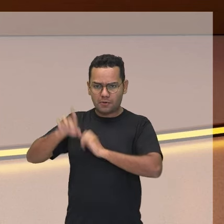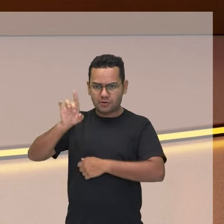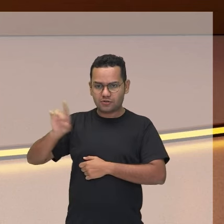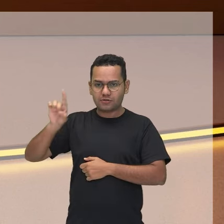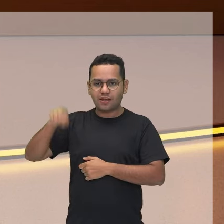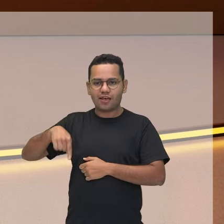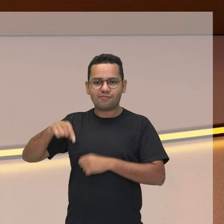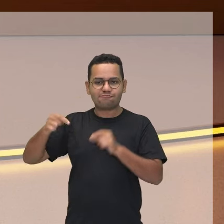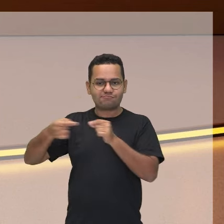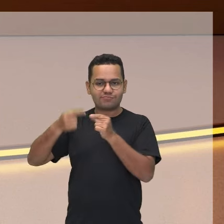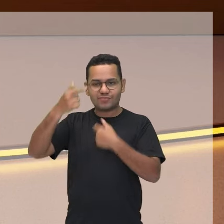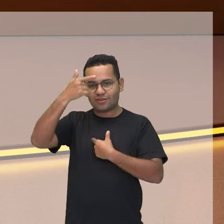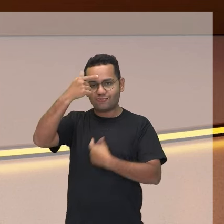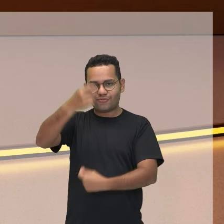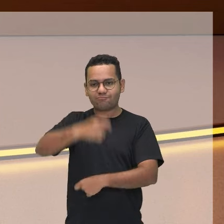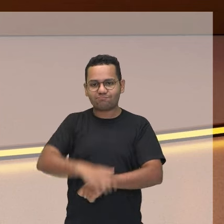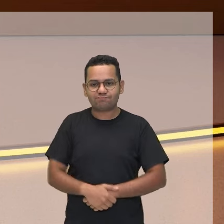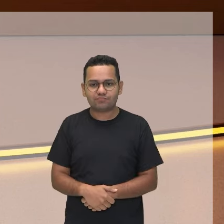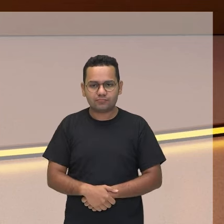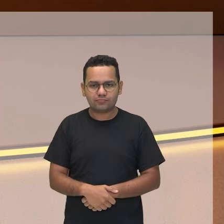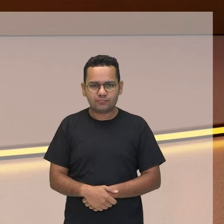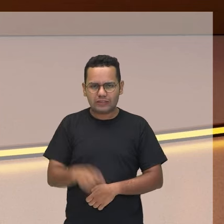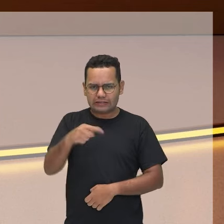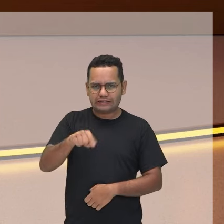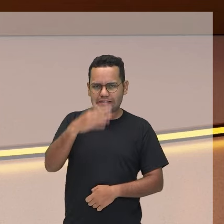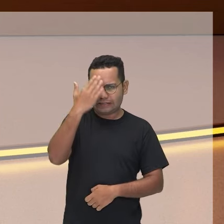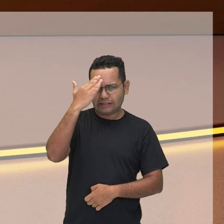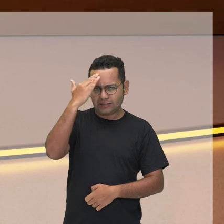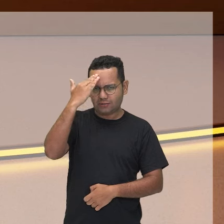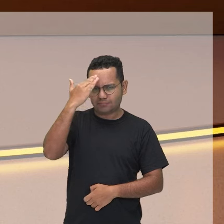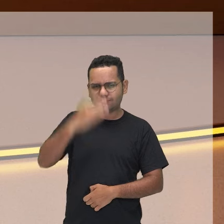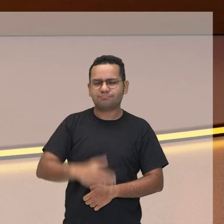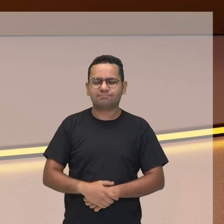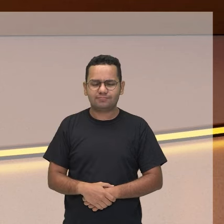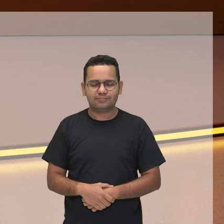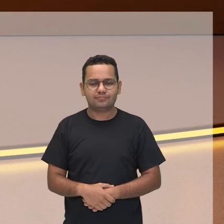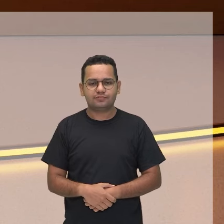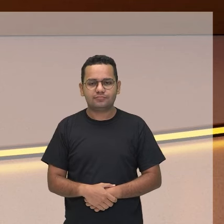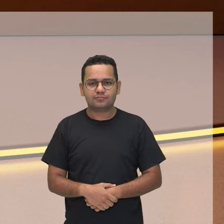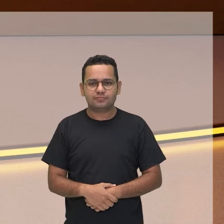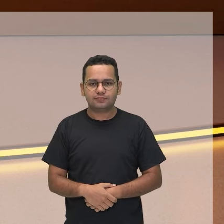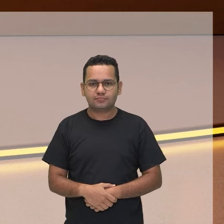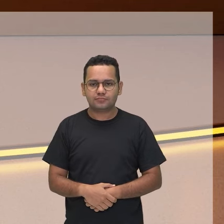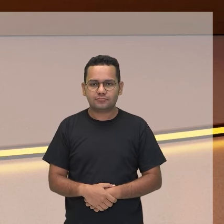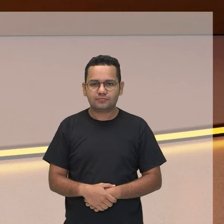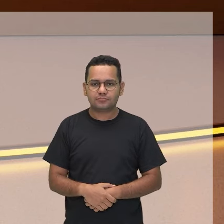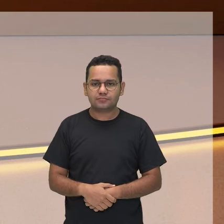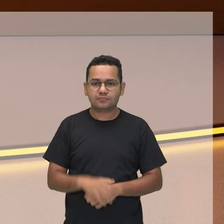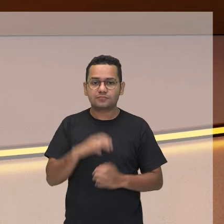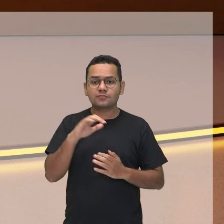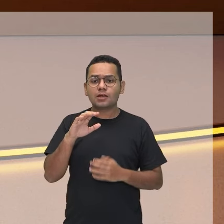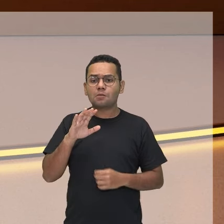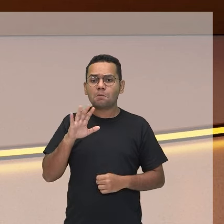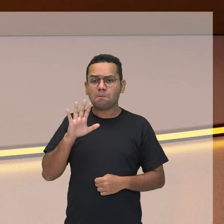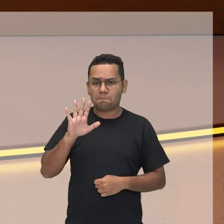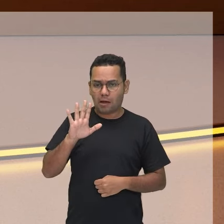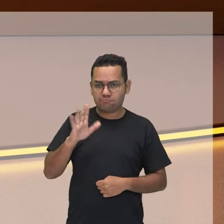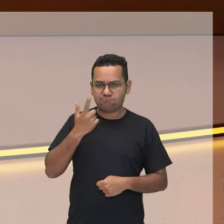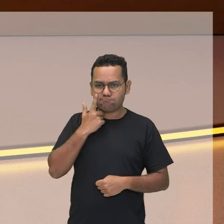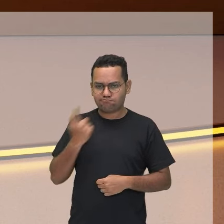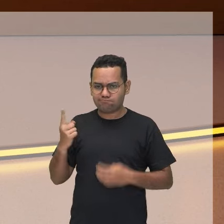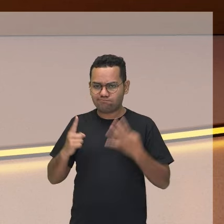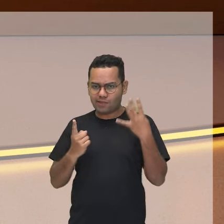Tá bom? Conseguem compreender isso daí? Então, o que a gente faz? Esse conhecimento teológico, esse